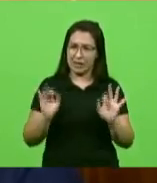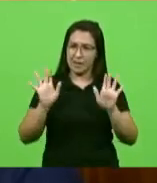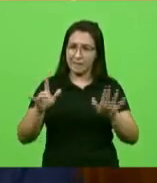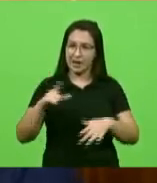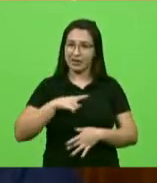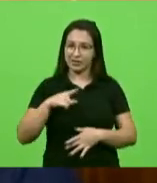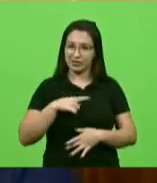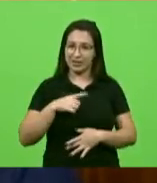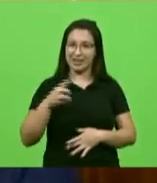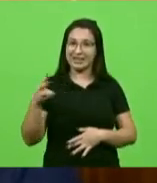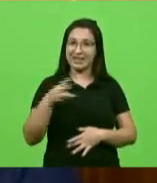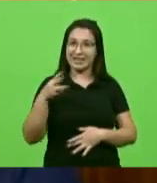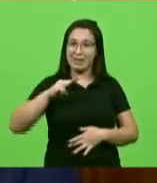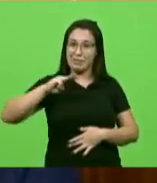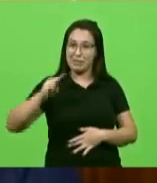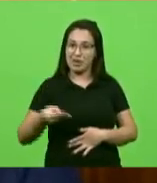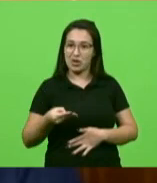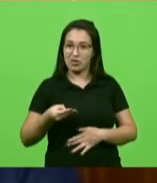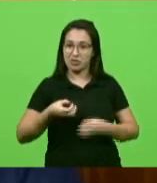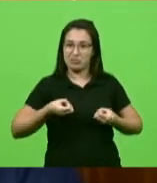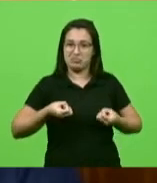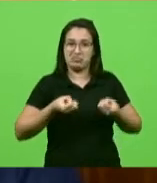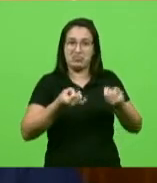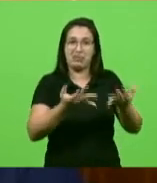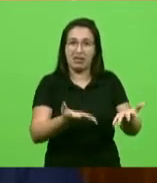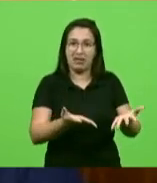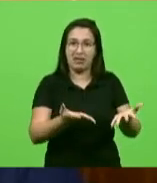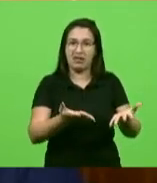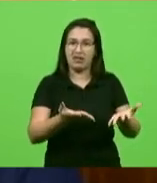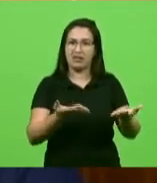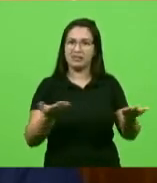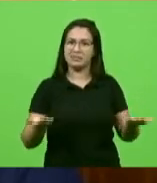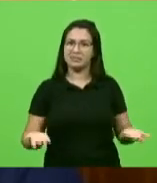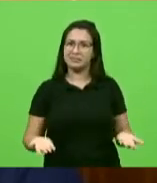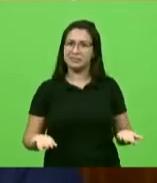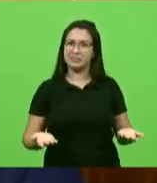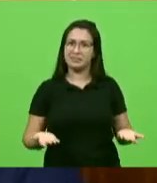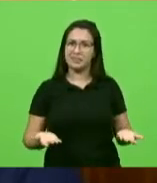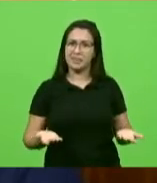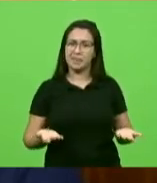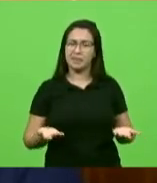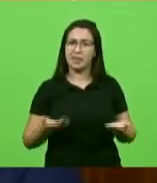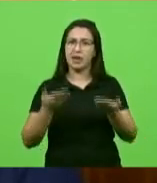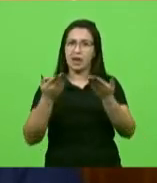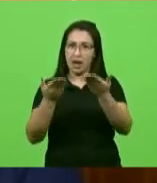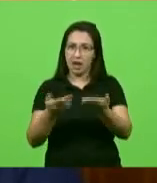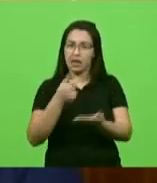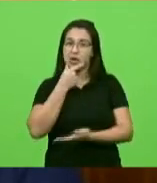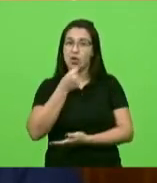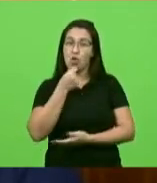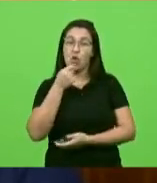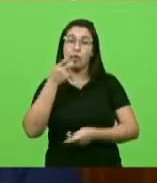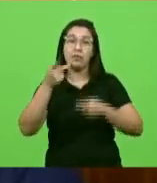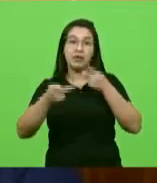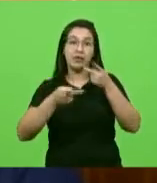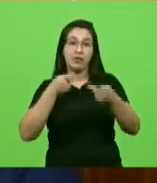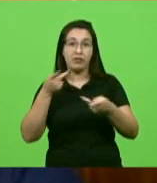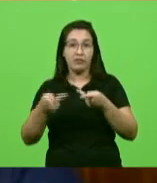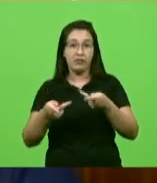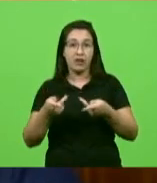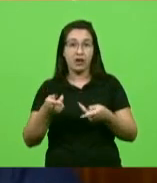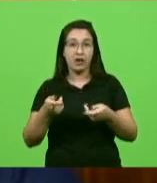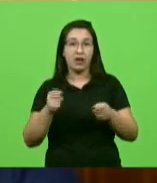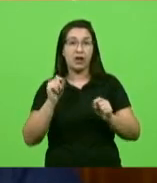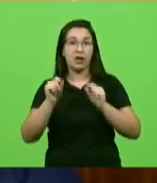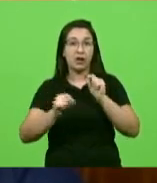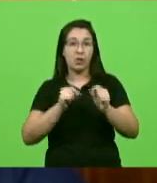tais respiradores. E o secretário fala isso pouco tempo depois de divulgar uma arrecadação histórica em